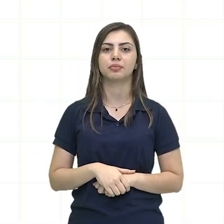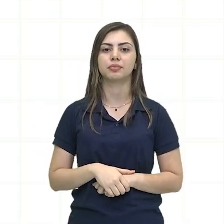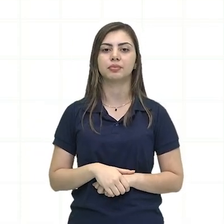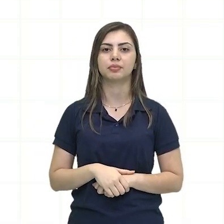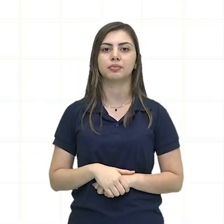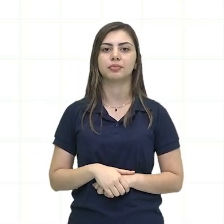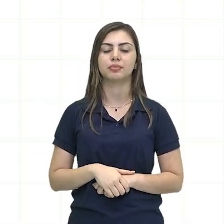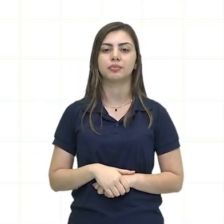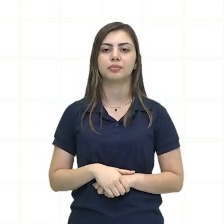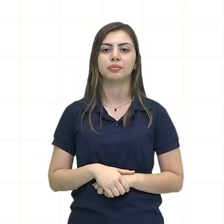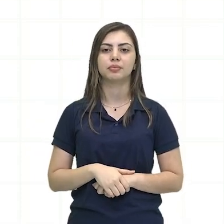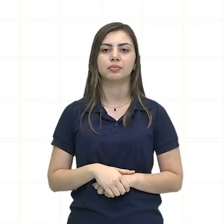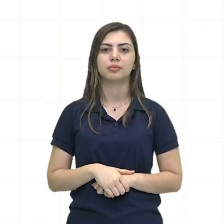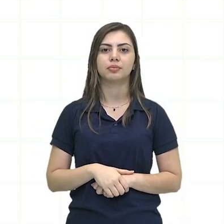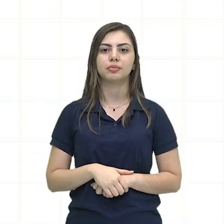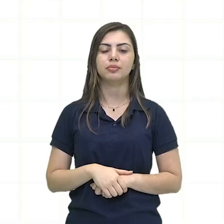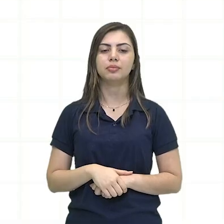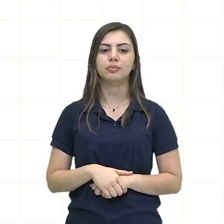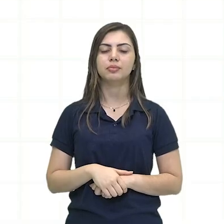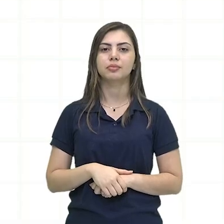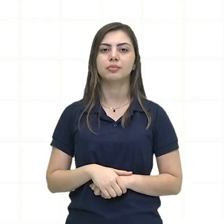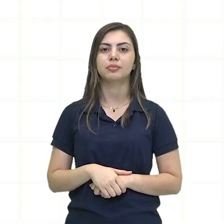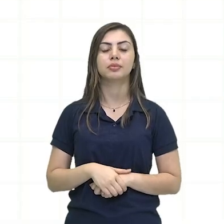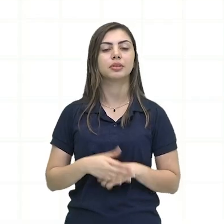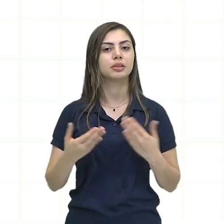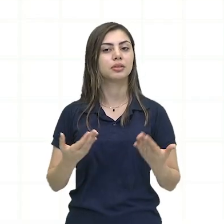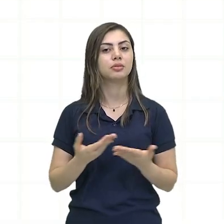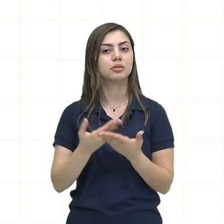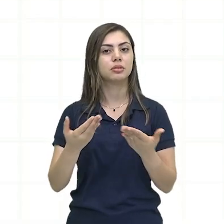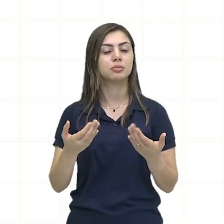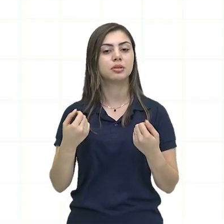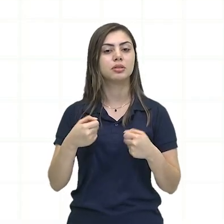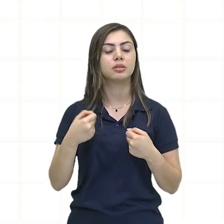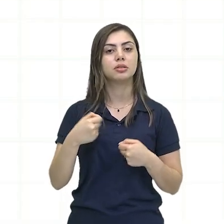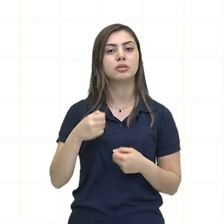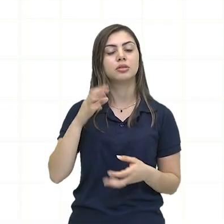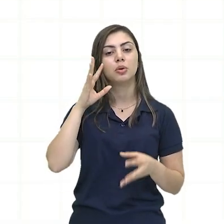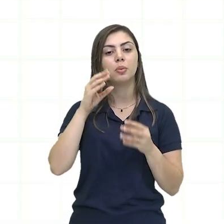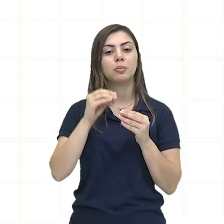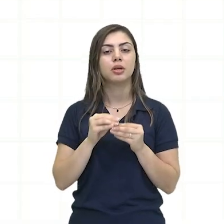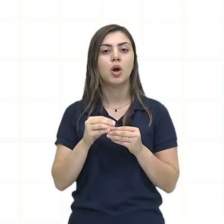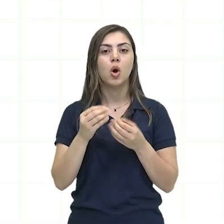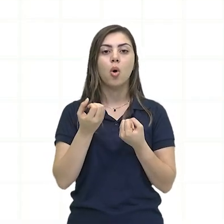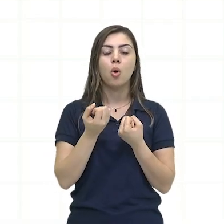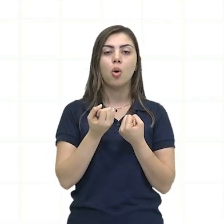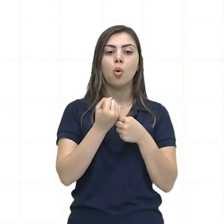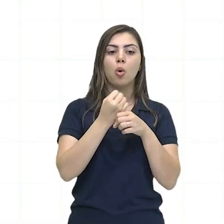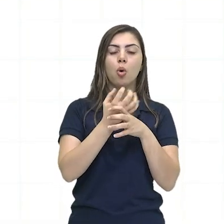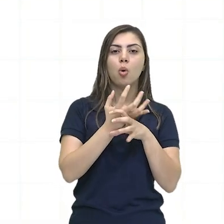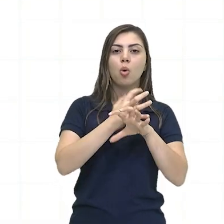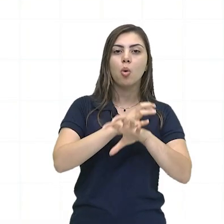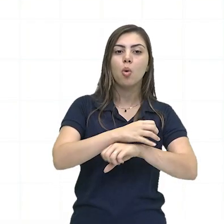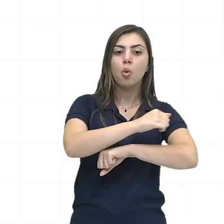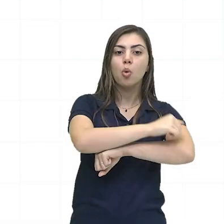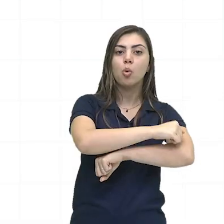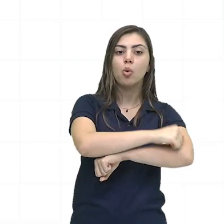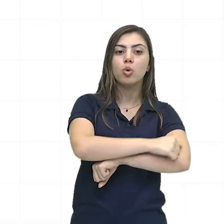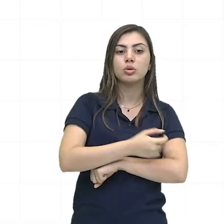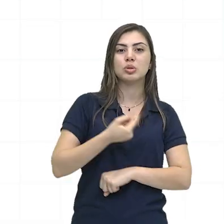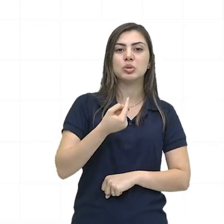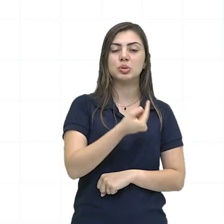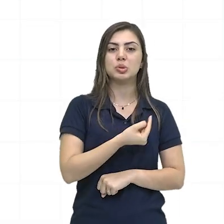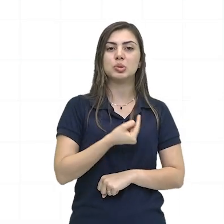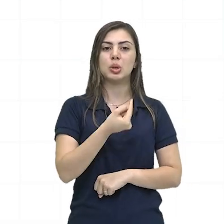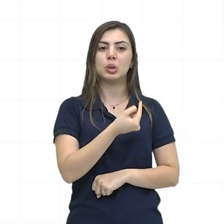certeza aí. Então, entenda que ossos sozinhos, né, sozinho o sistema locomotor, não